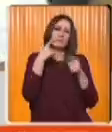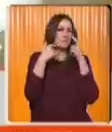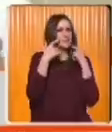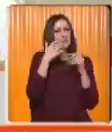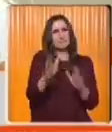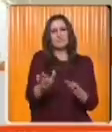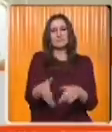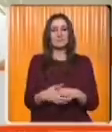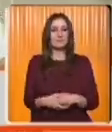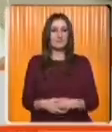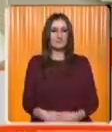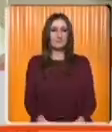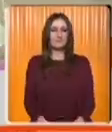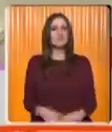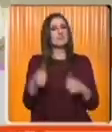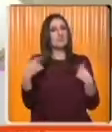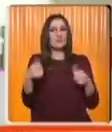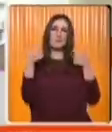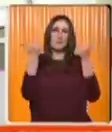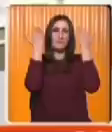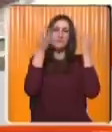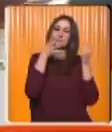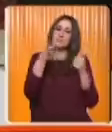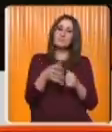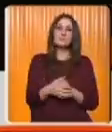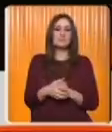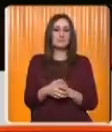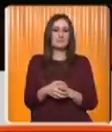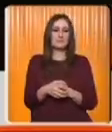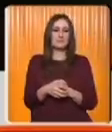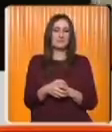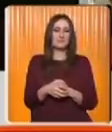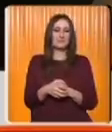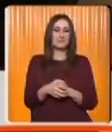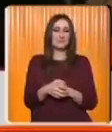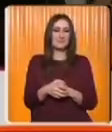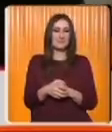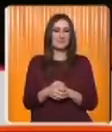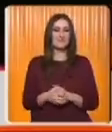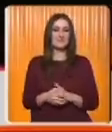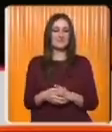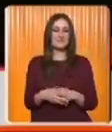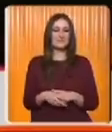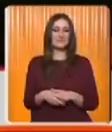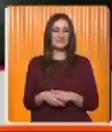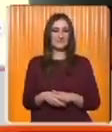assim. Eu tenho uma boa notícia. Vou entrar então, vá. Ai, não...